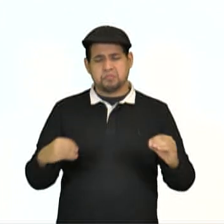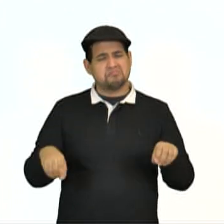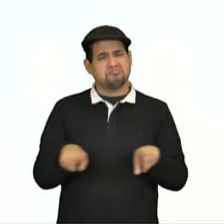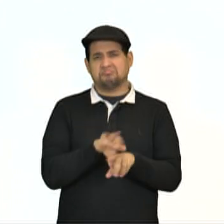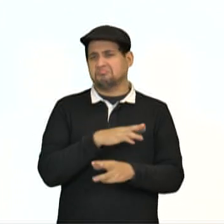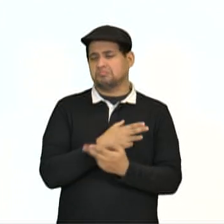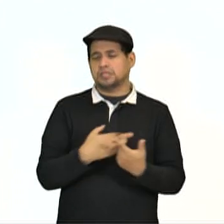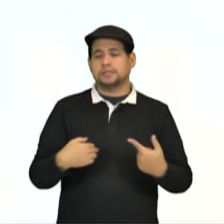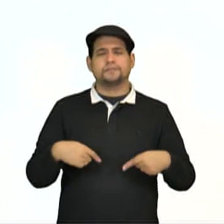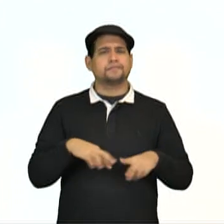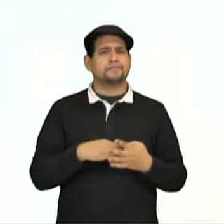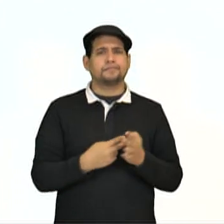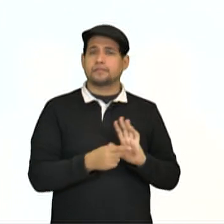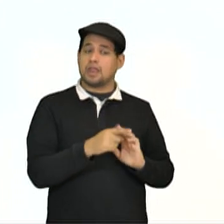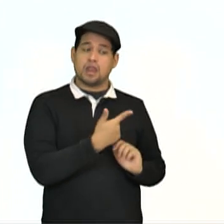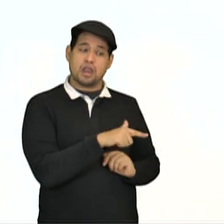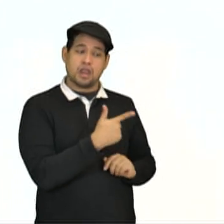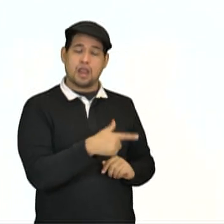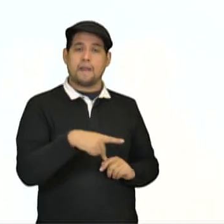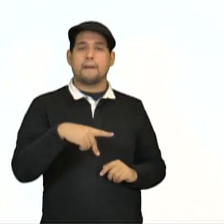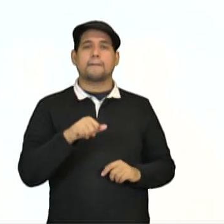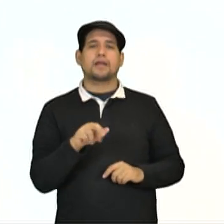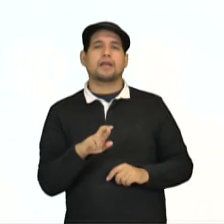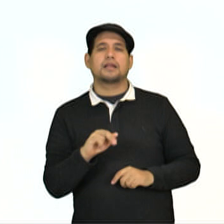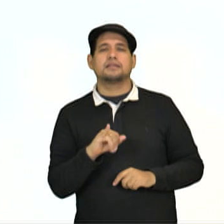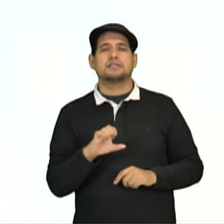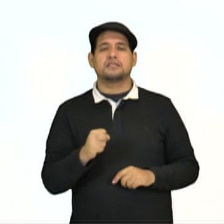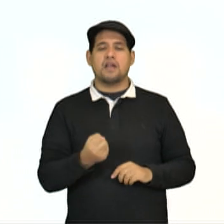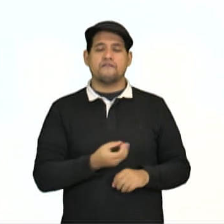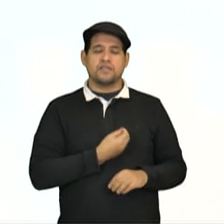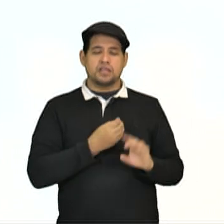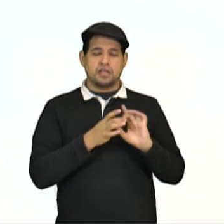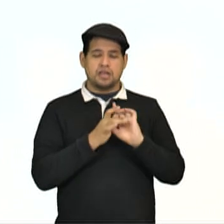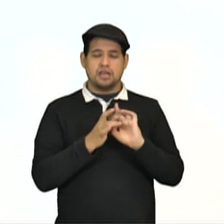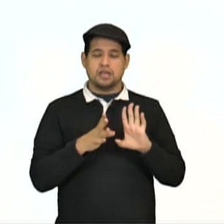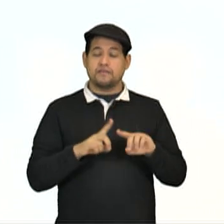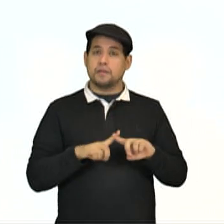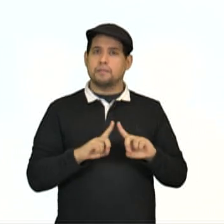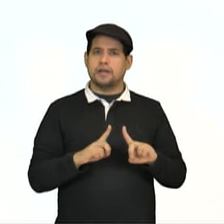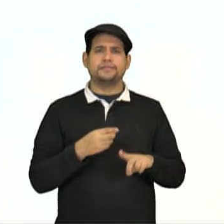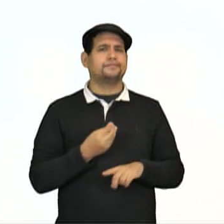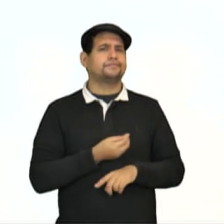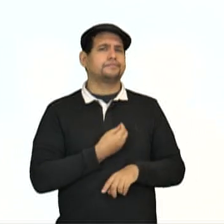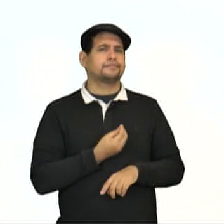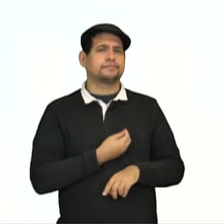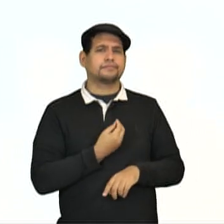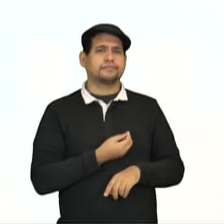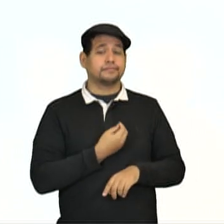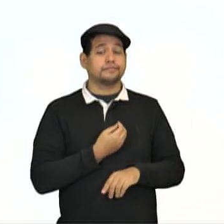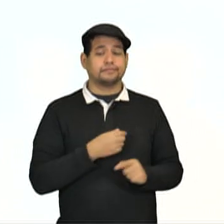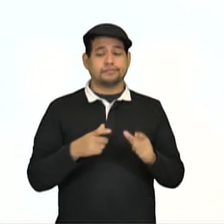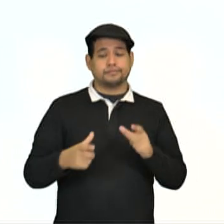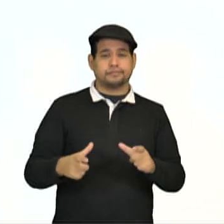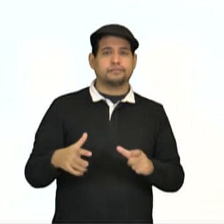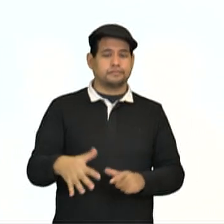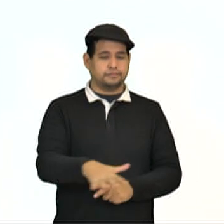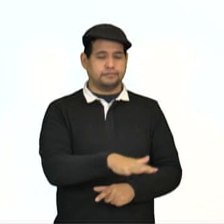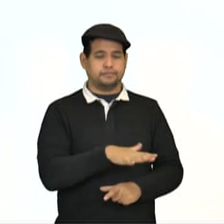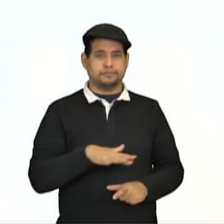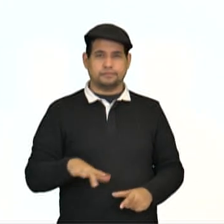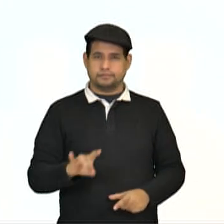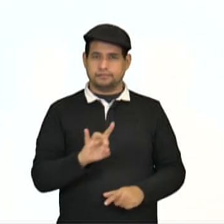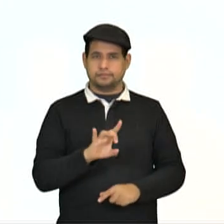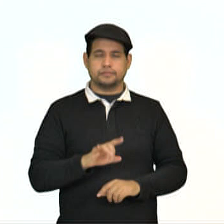úmidos, esses não são parasitas, são de vida livre, mas eles habitam, né, nesses ambientes